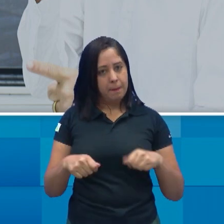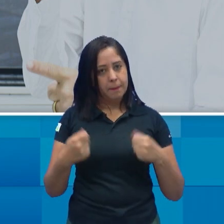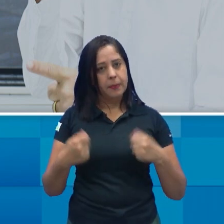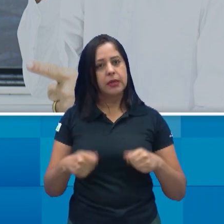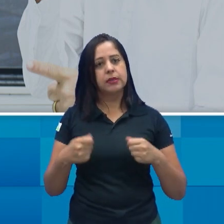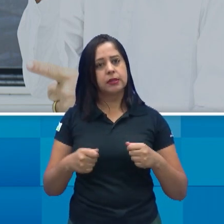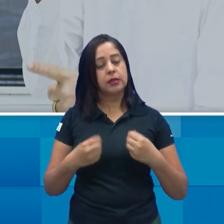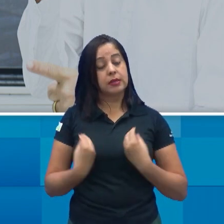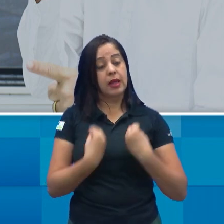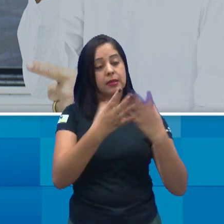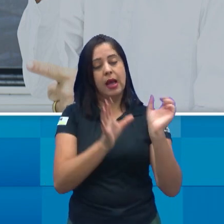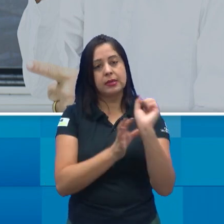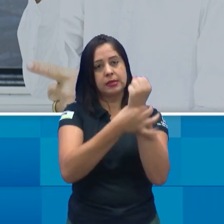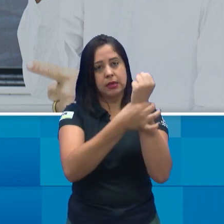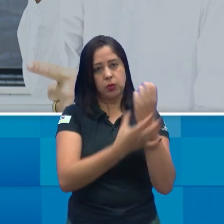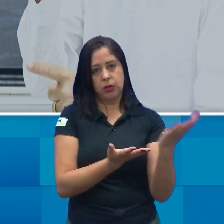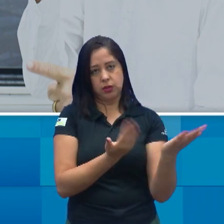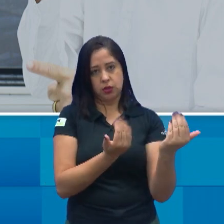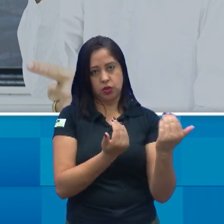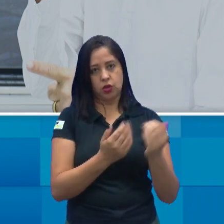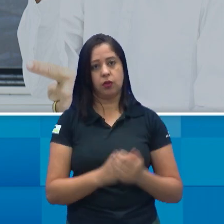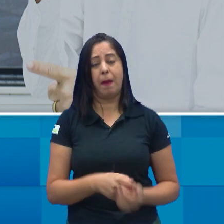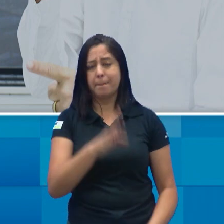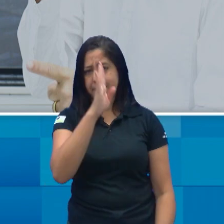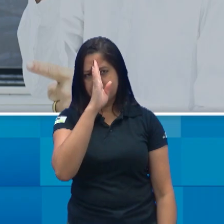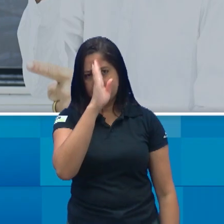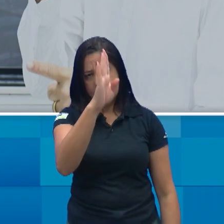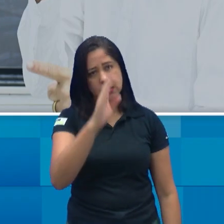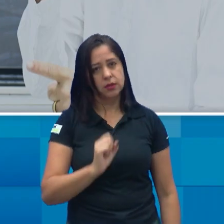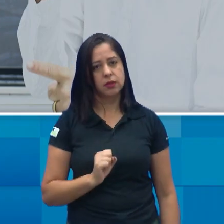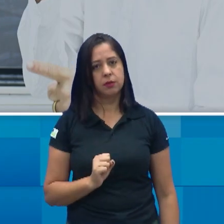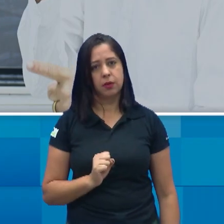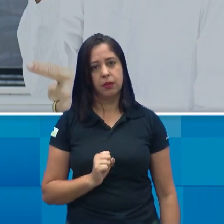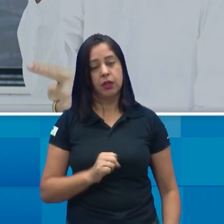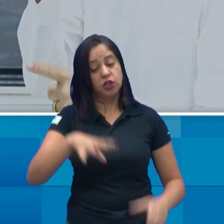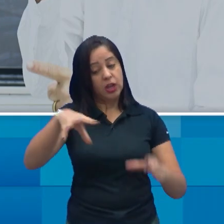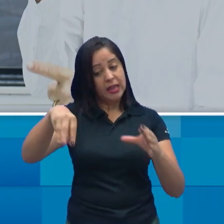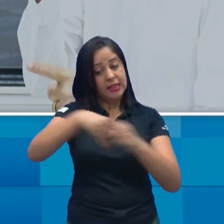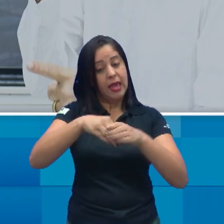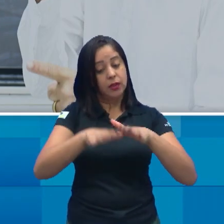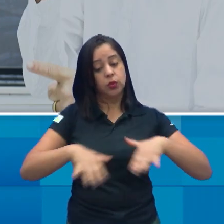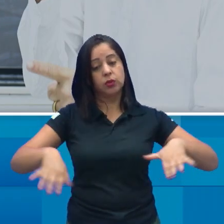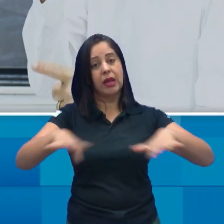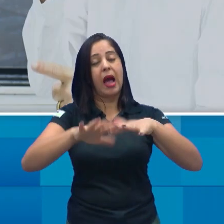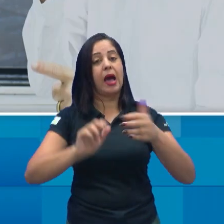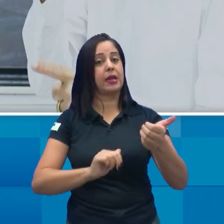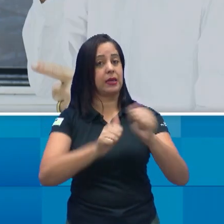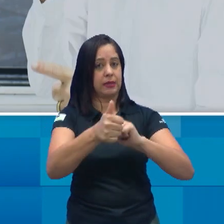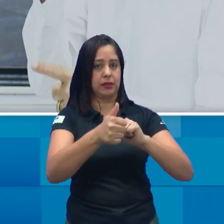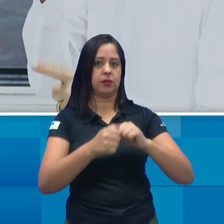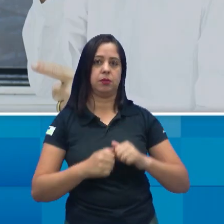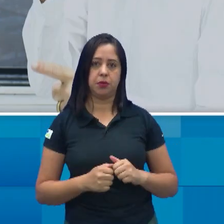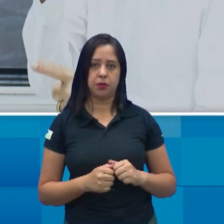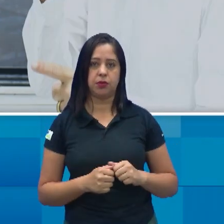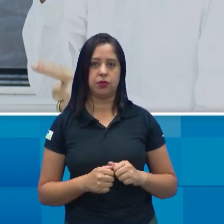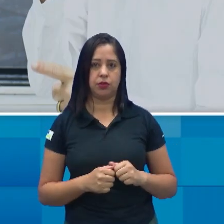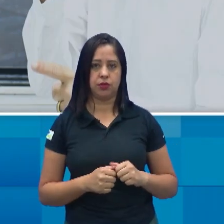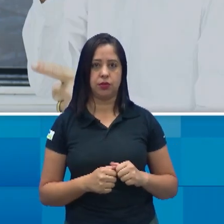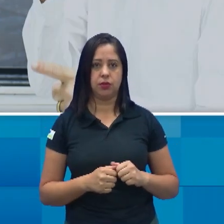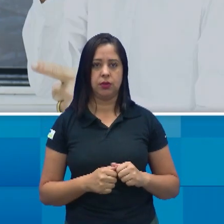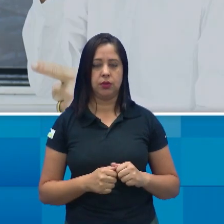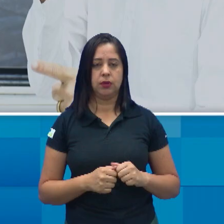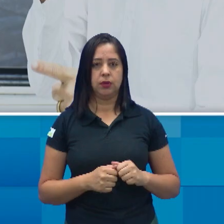segurança para os nossos jovens, principalmente dentro do esporte, onde nós precisamos ser